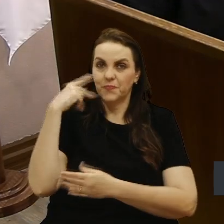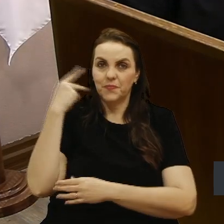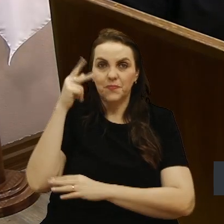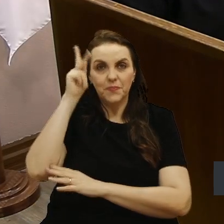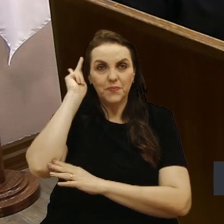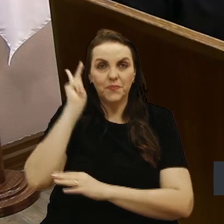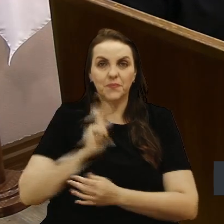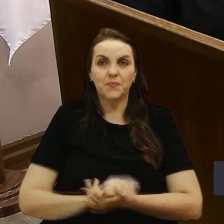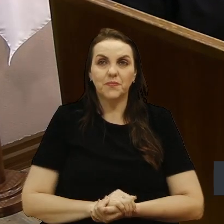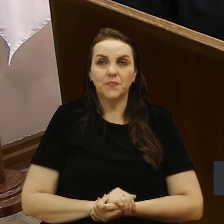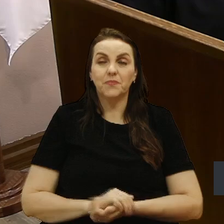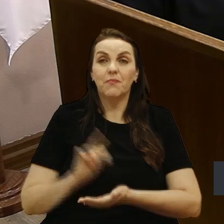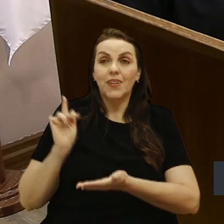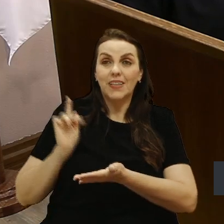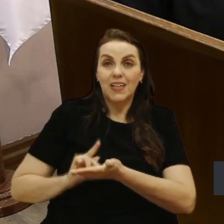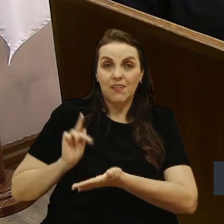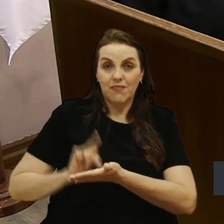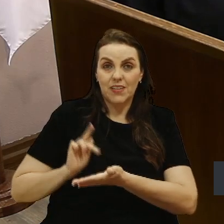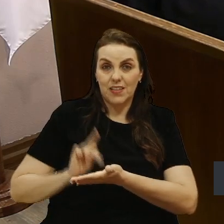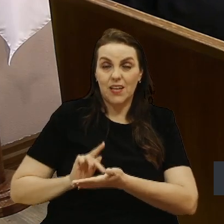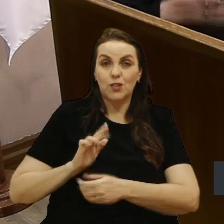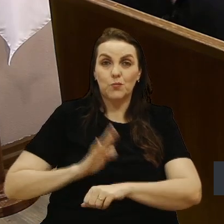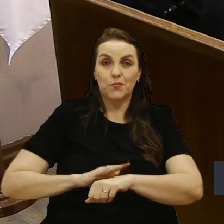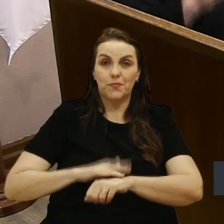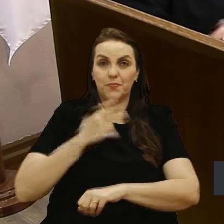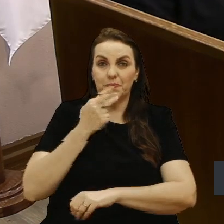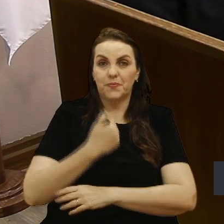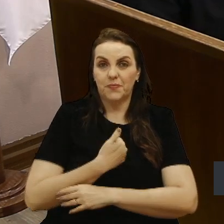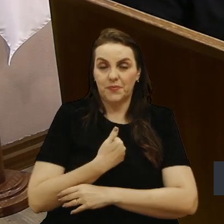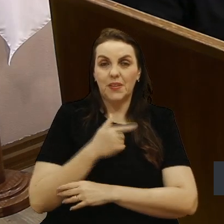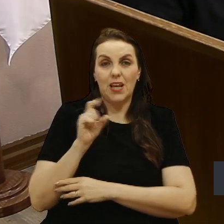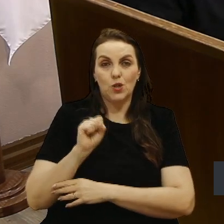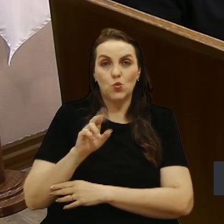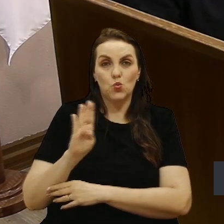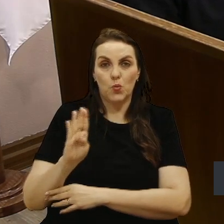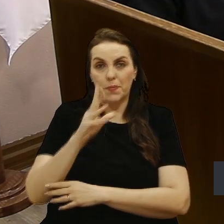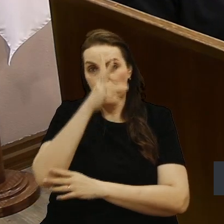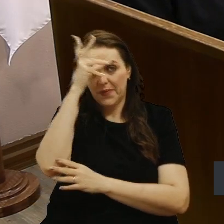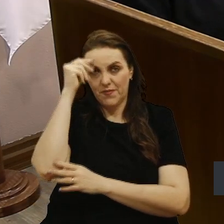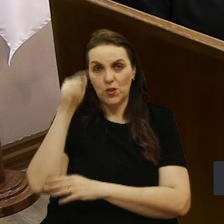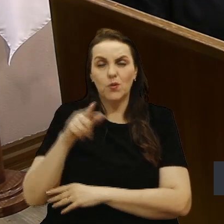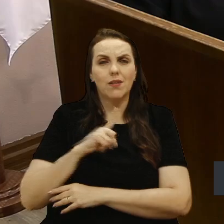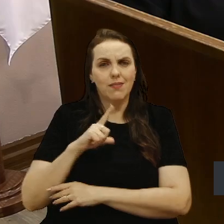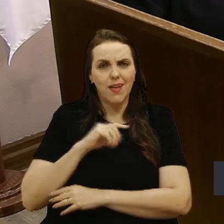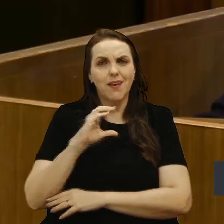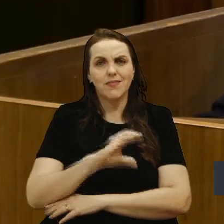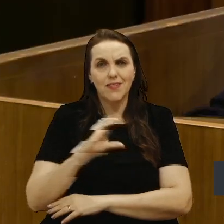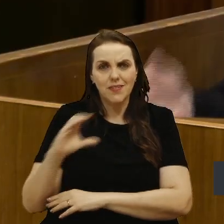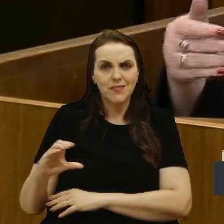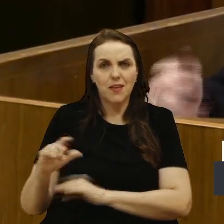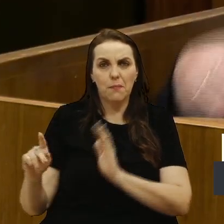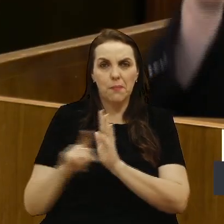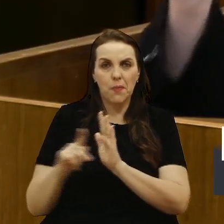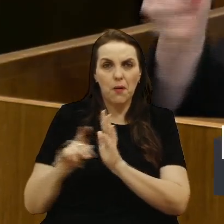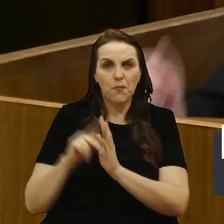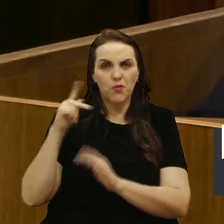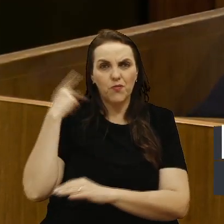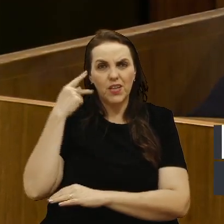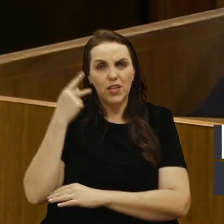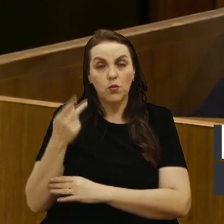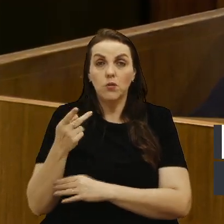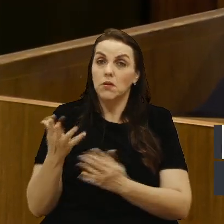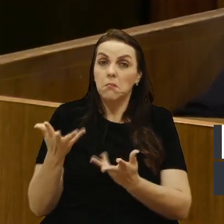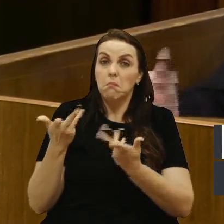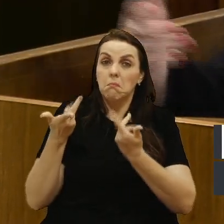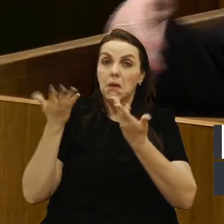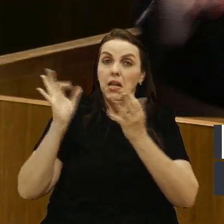Na verdade, assim, quando me disseram que lá na subprefeitura haveria um cargo de confiança de um vereador, eu disse, mas que